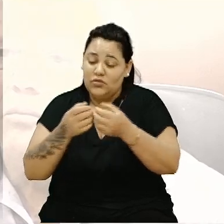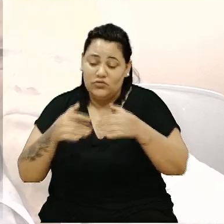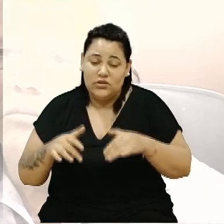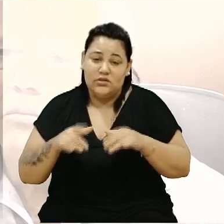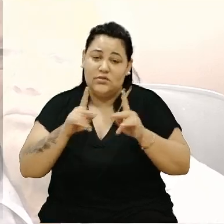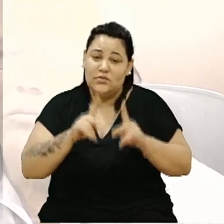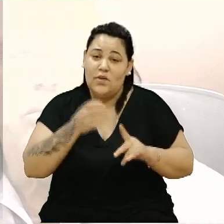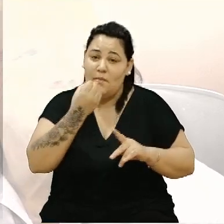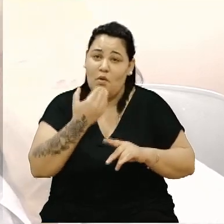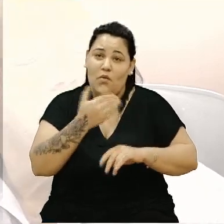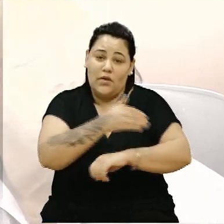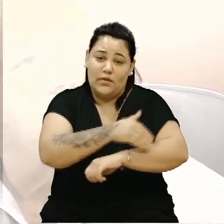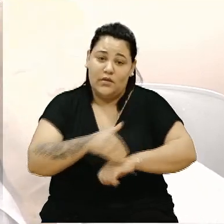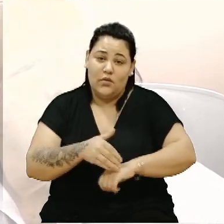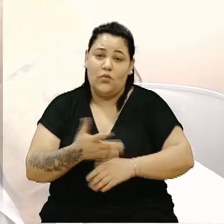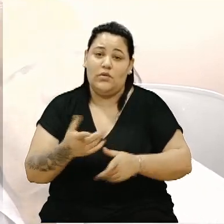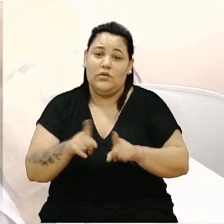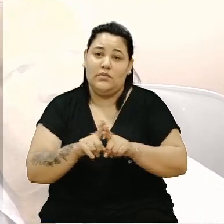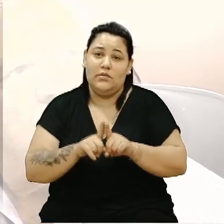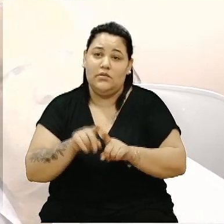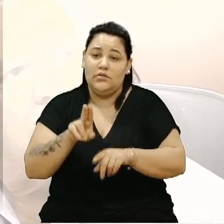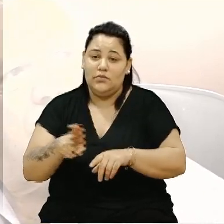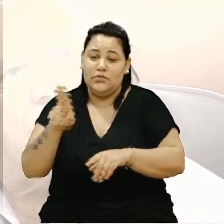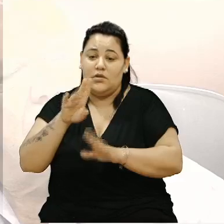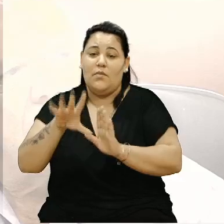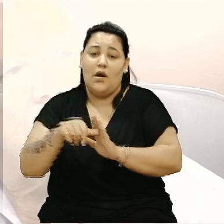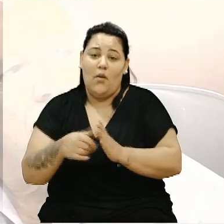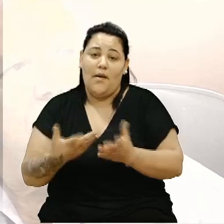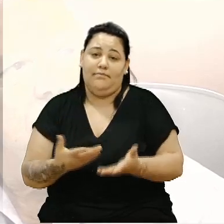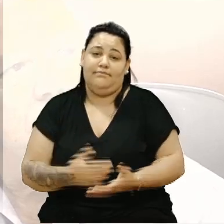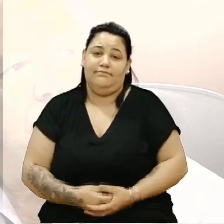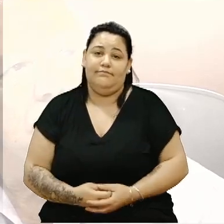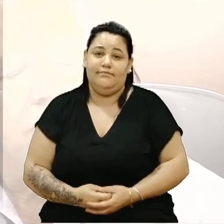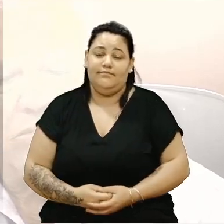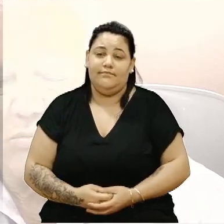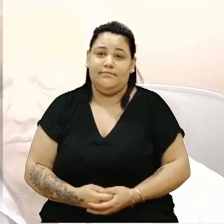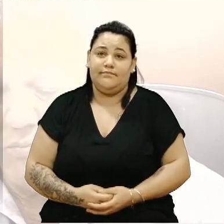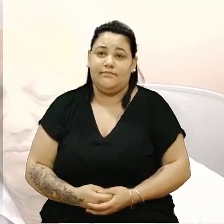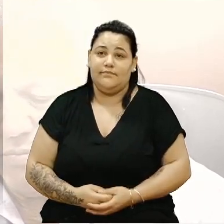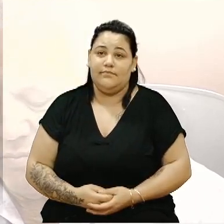na rua e que estão usando para assaltar as demais.